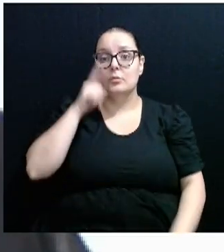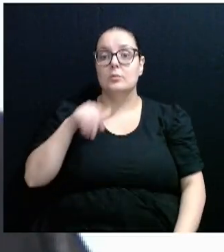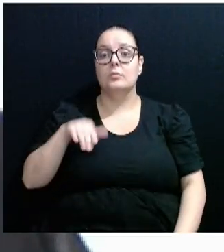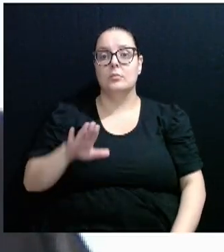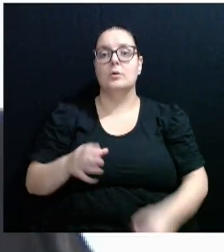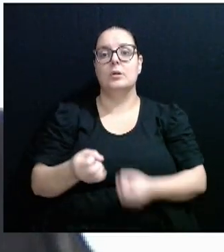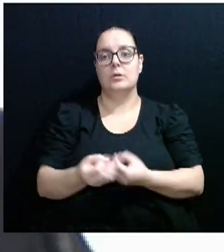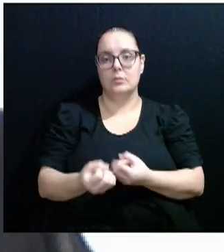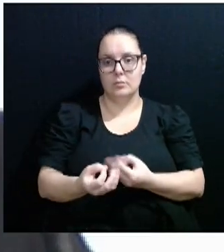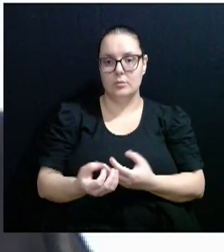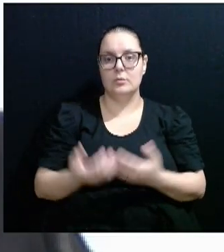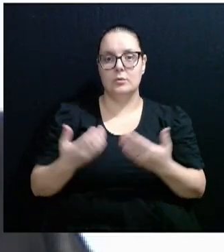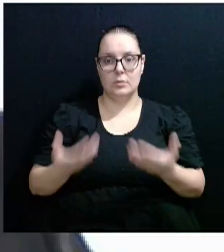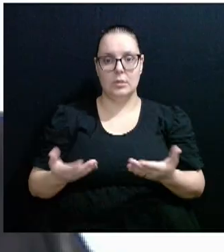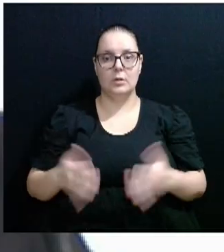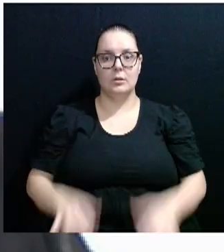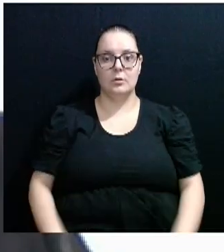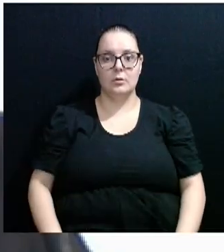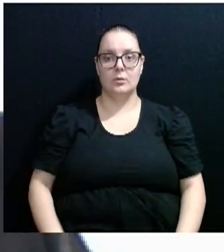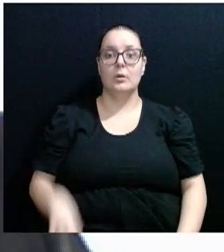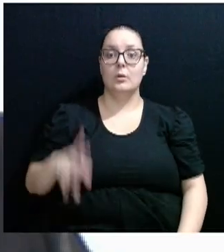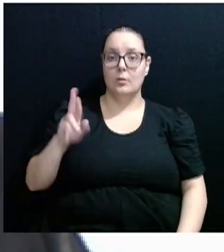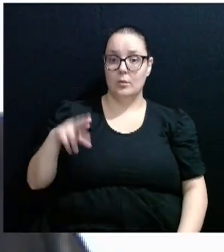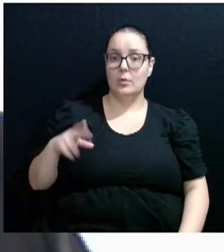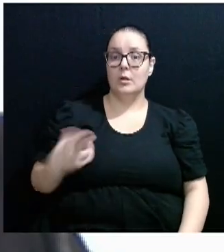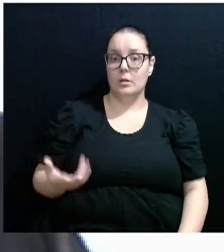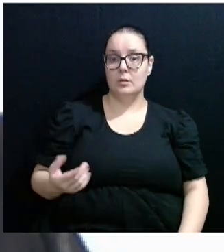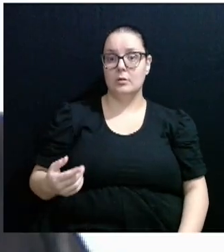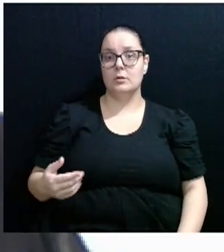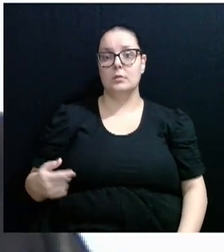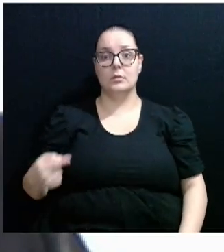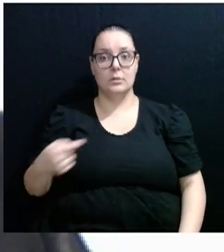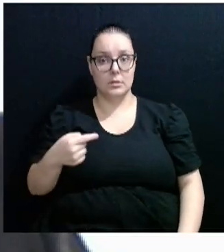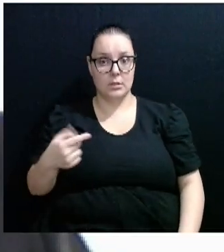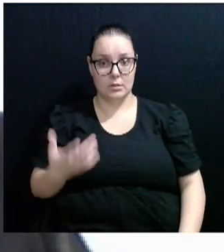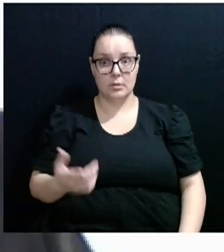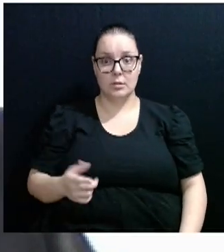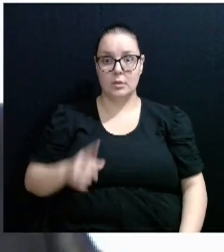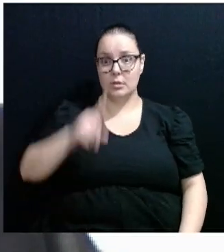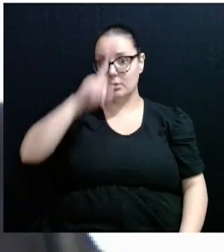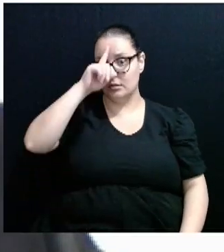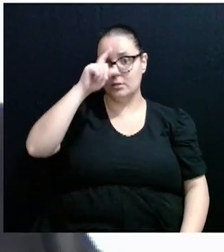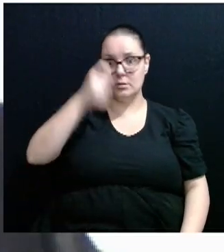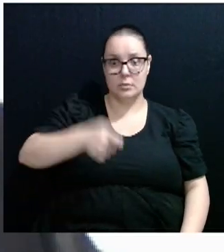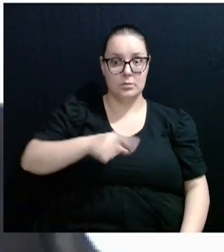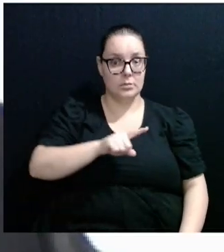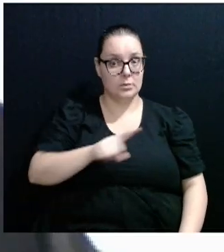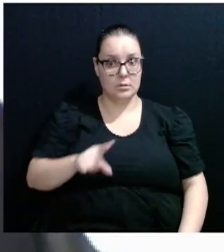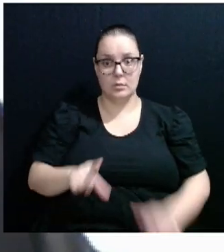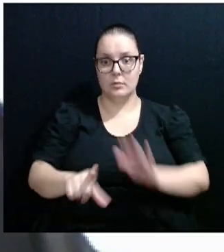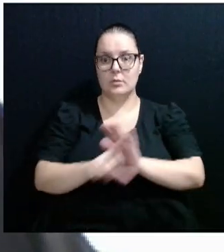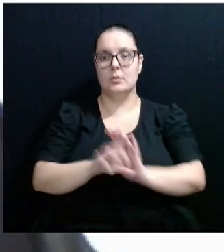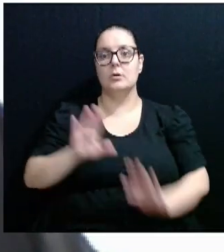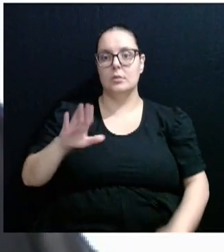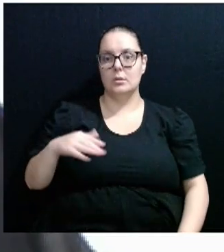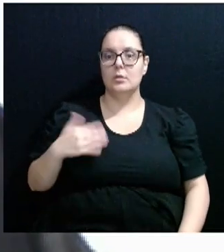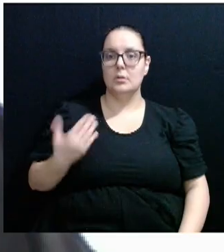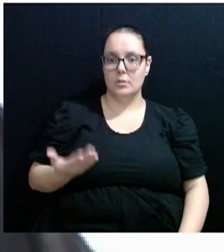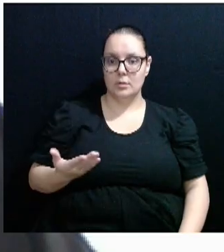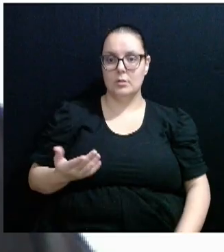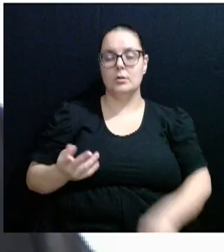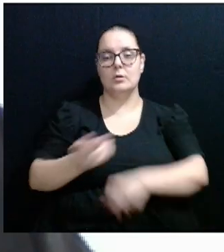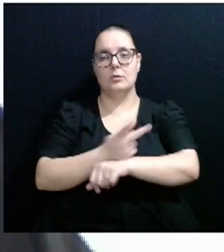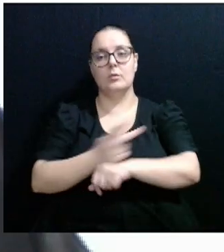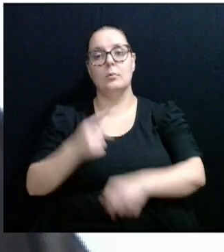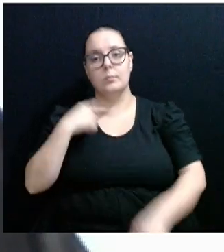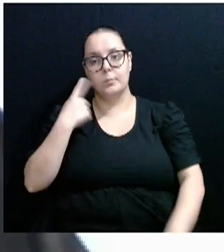informações sobre os motivos daquela negativa e daquelas imposições ilegais, e quando você for procurar um advogado, e é